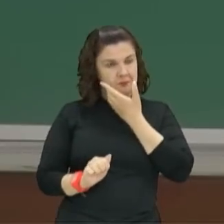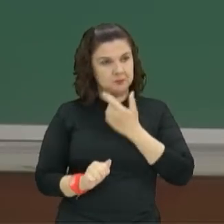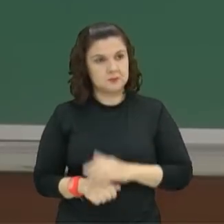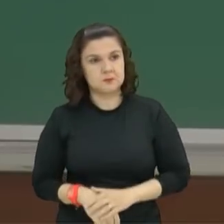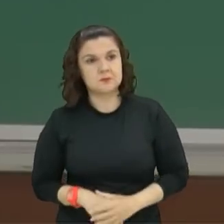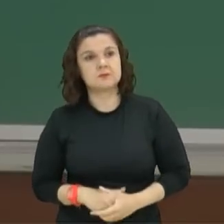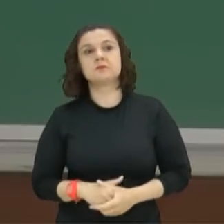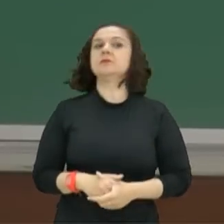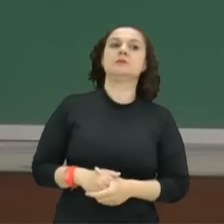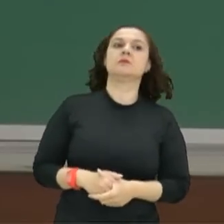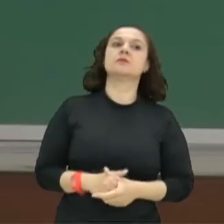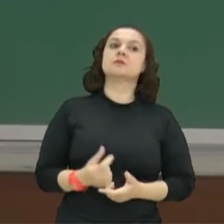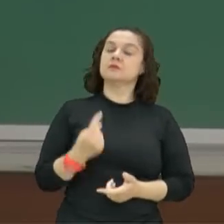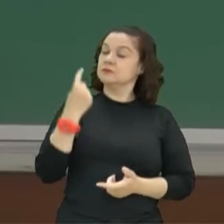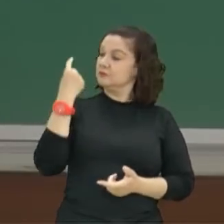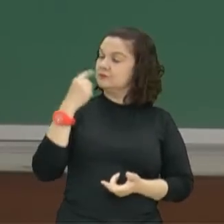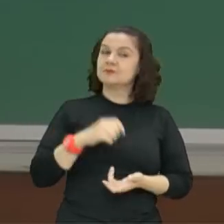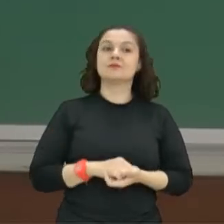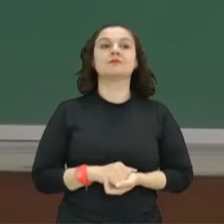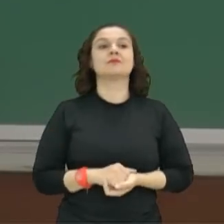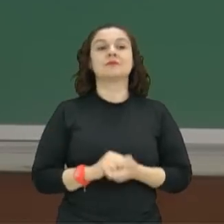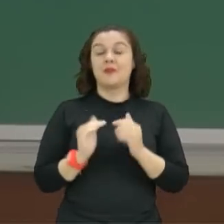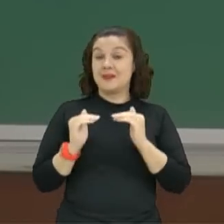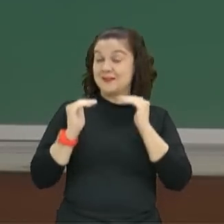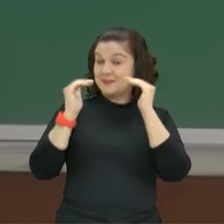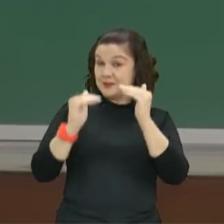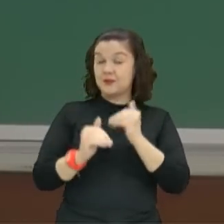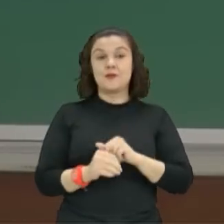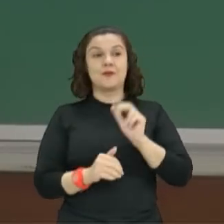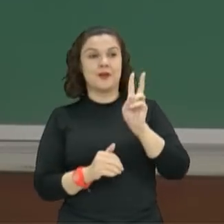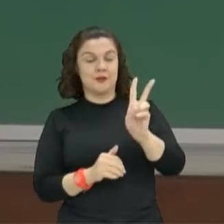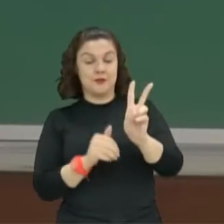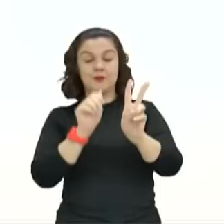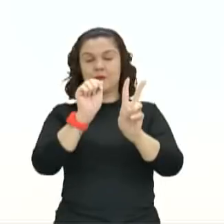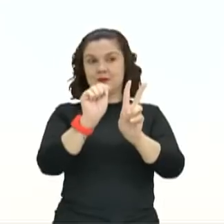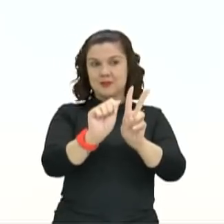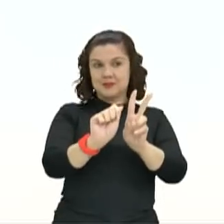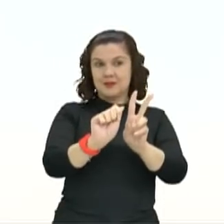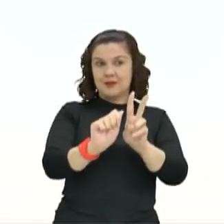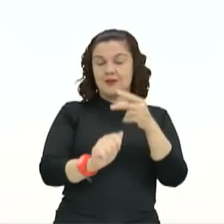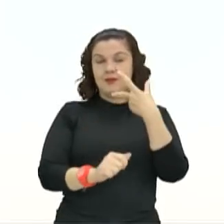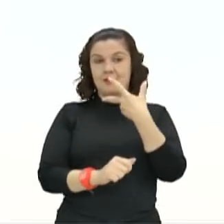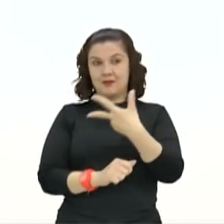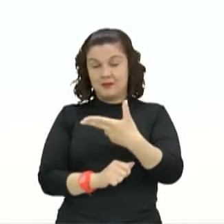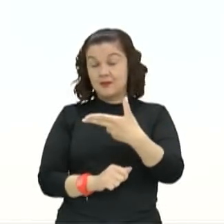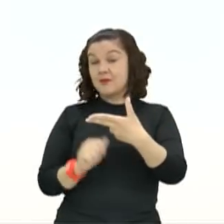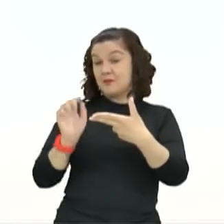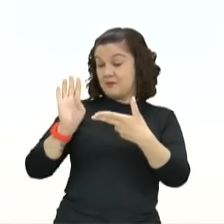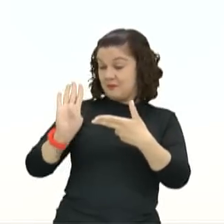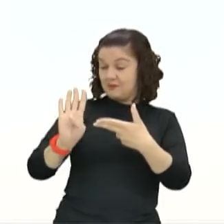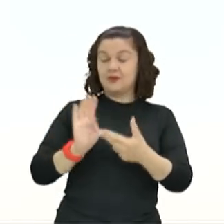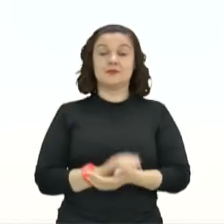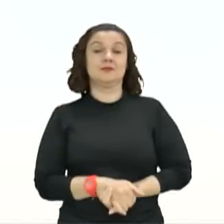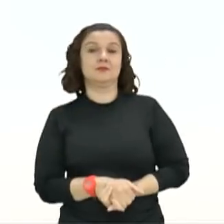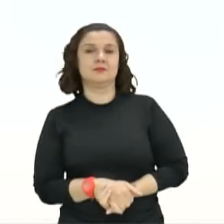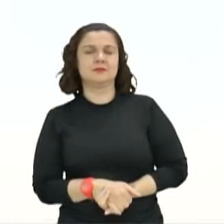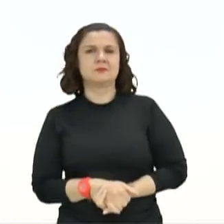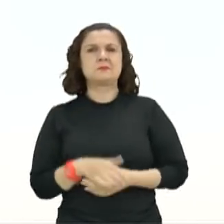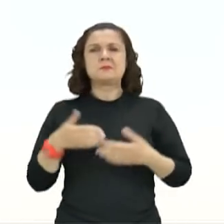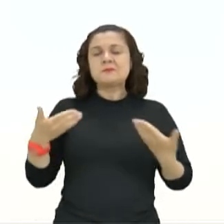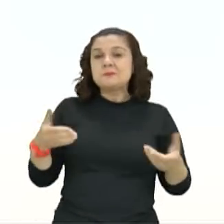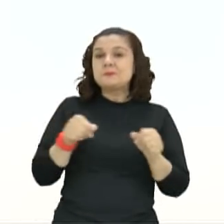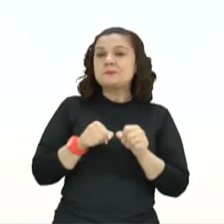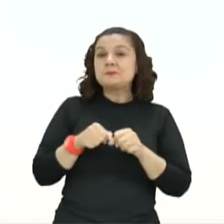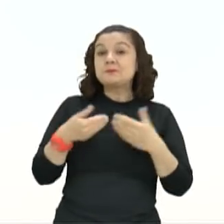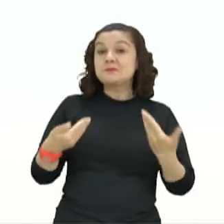embaixo? Vamos ver? Uau, ele sobrou em cima. Então ficou 2 vezes A igual a 4. O que